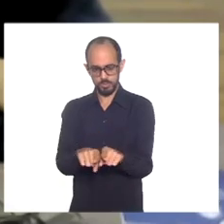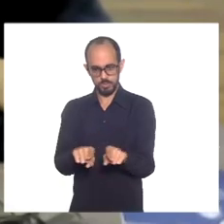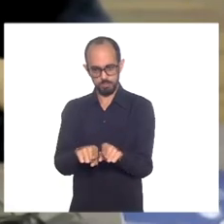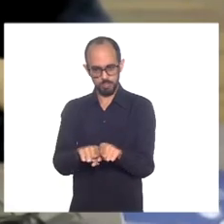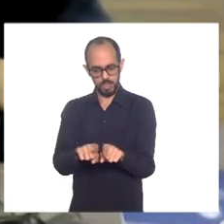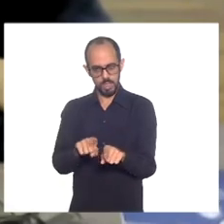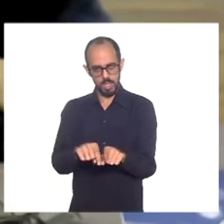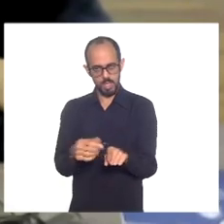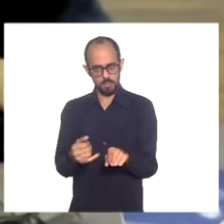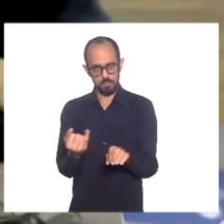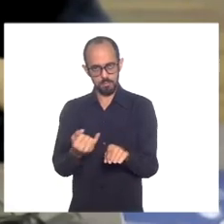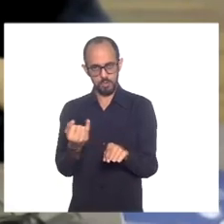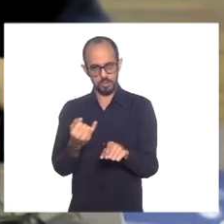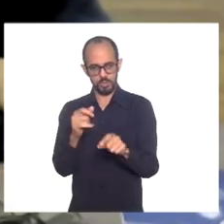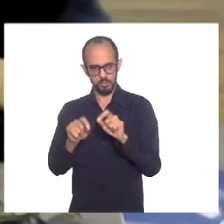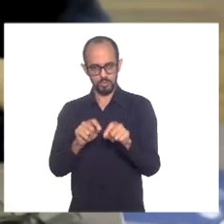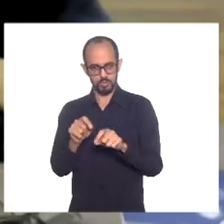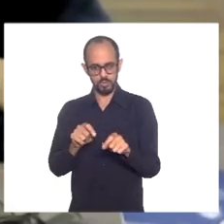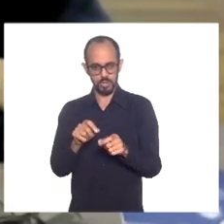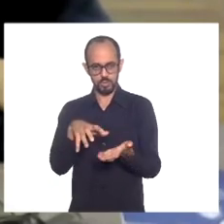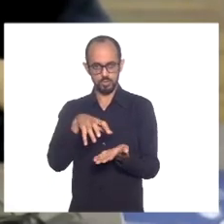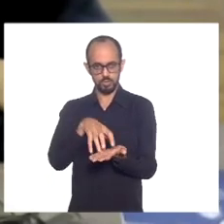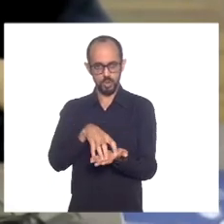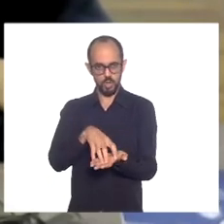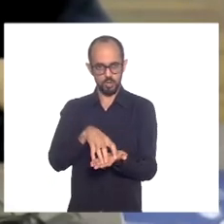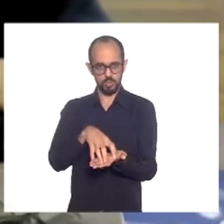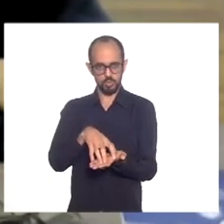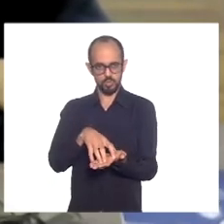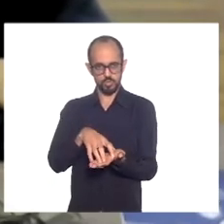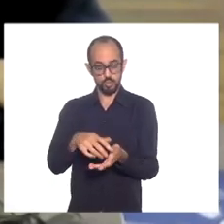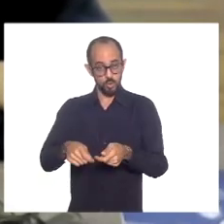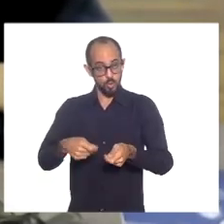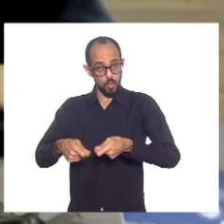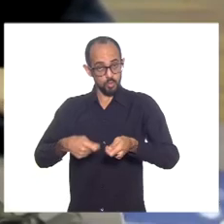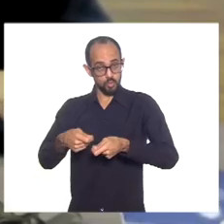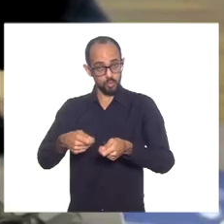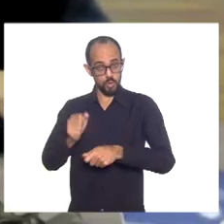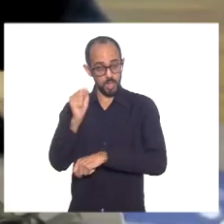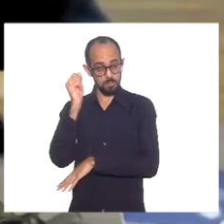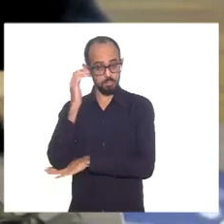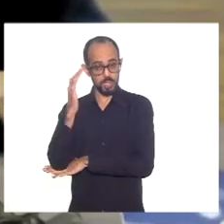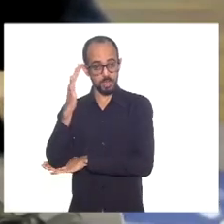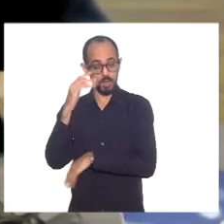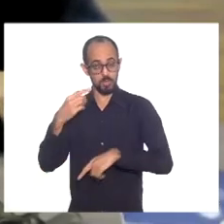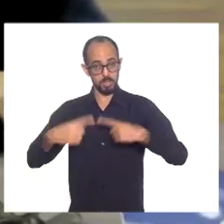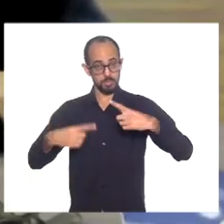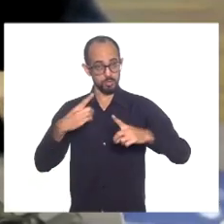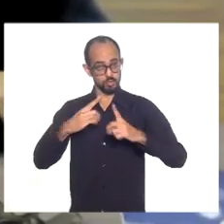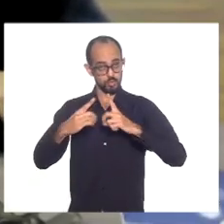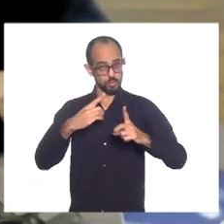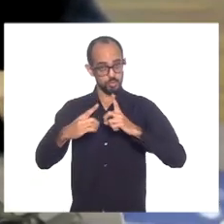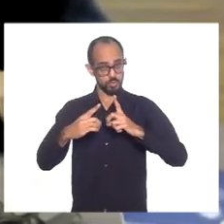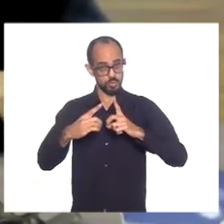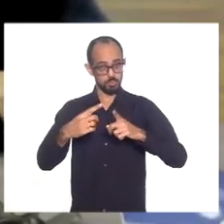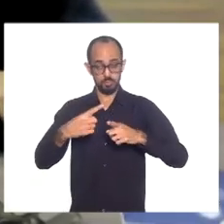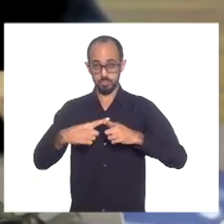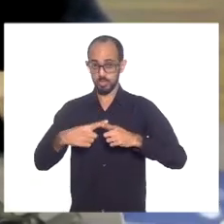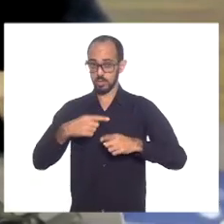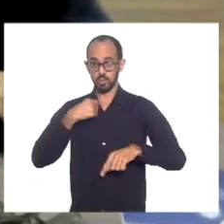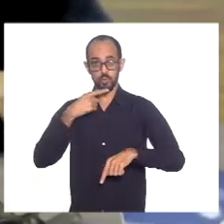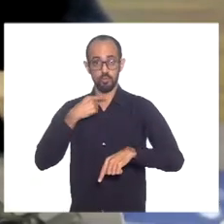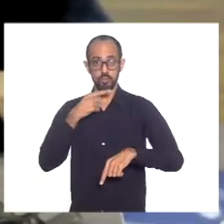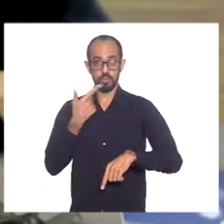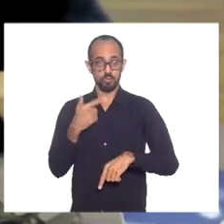para a gente trazer os órgãos de controle ambiental, trazer todos os órgãos para discutir essa política, porque eu não tenho dúvida, porque se o